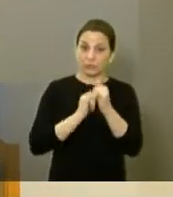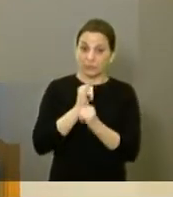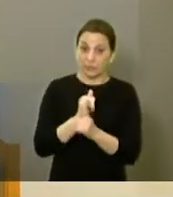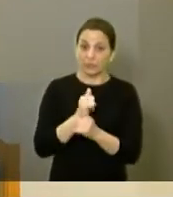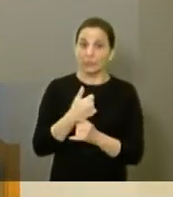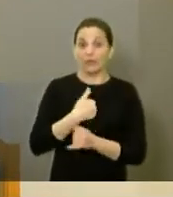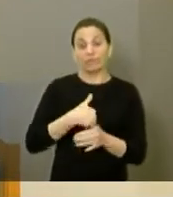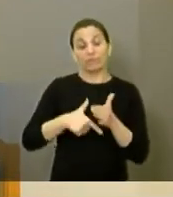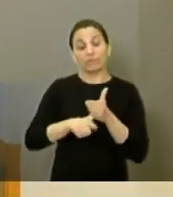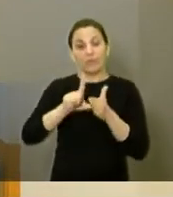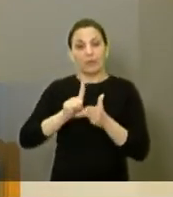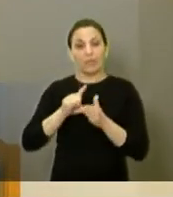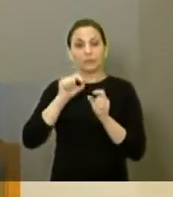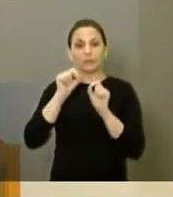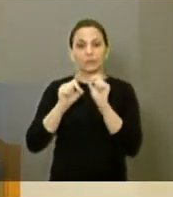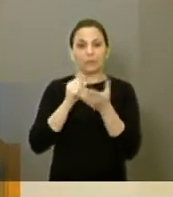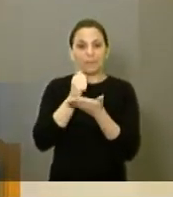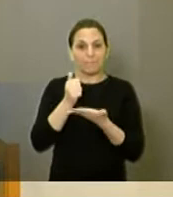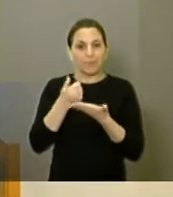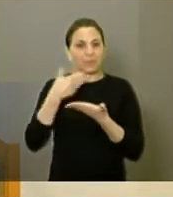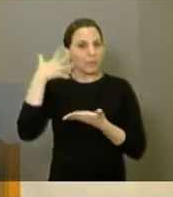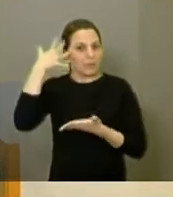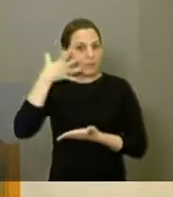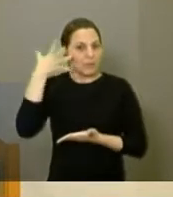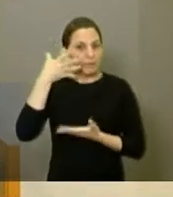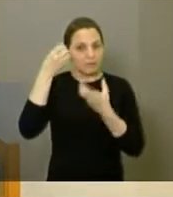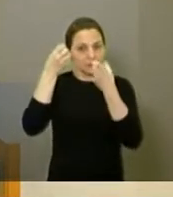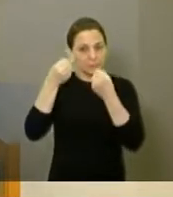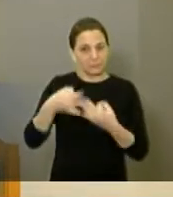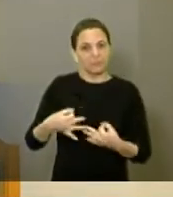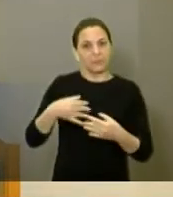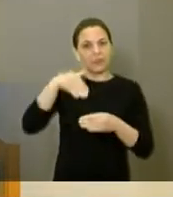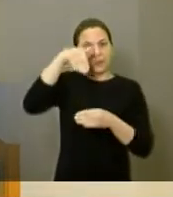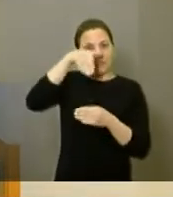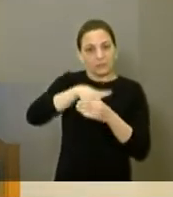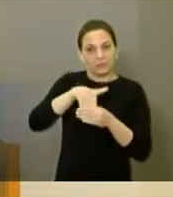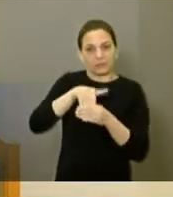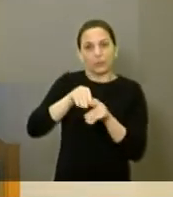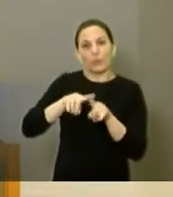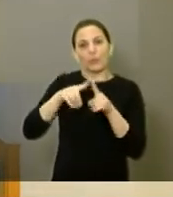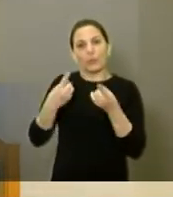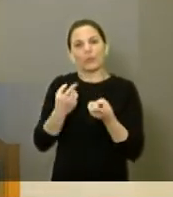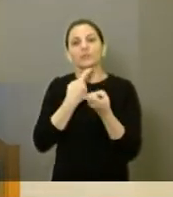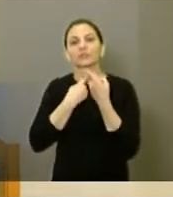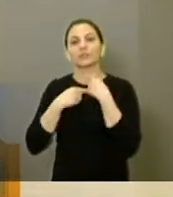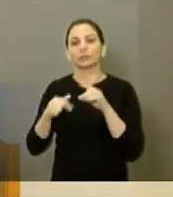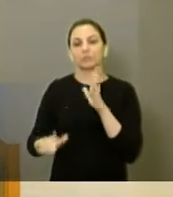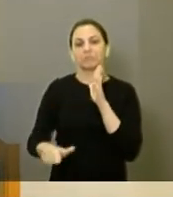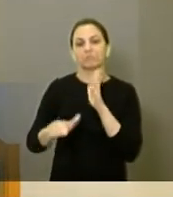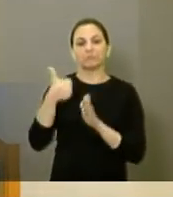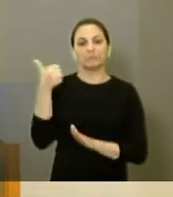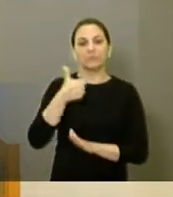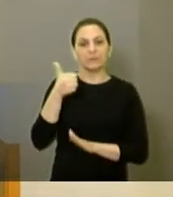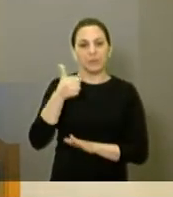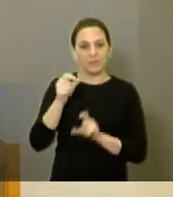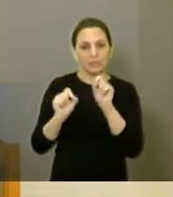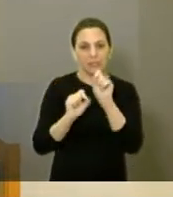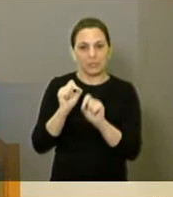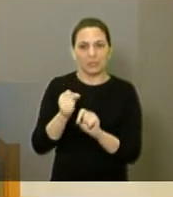também pautar minha fala que falar um pouco sobre as eleições mas eu quero primeiramente dizer aqui da minha